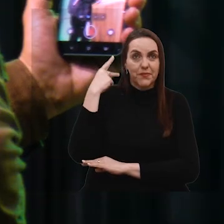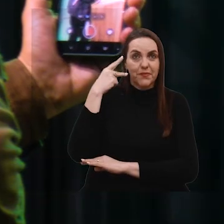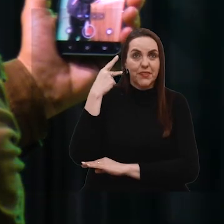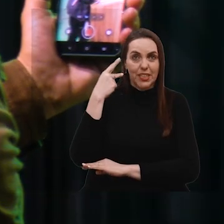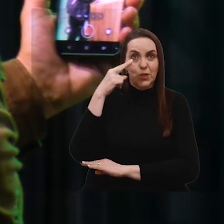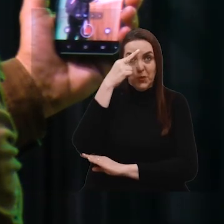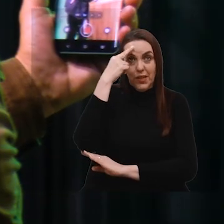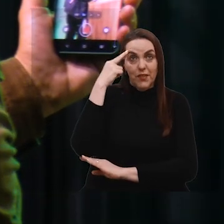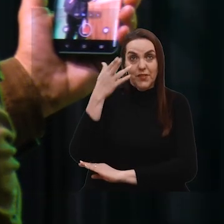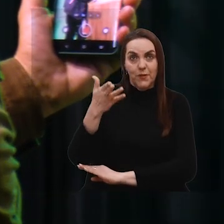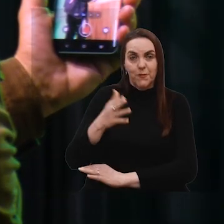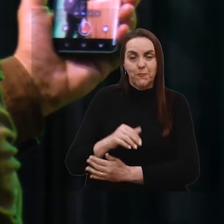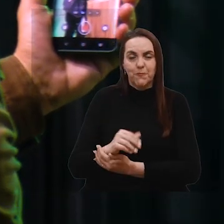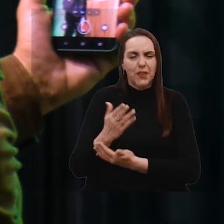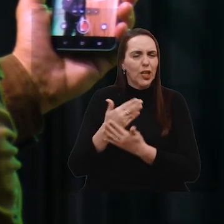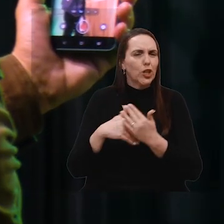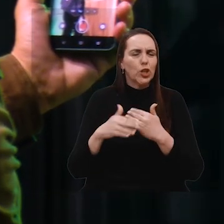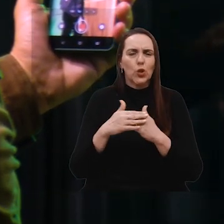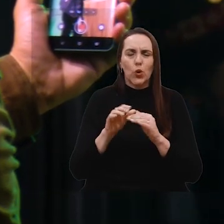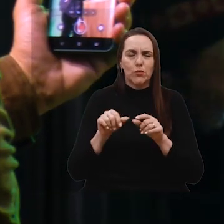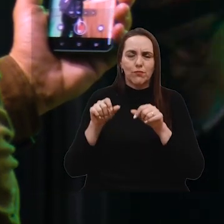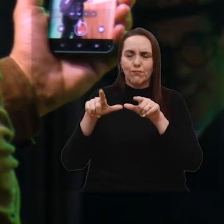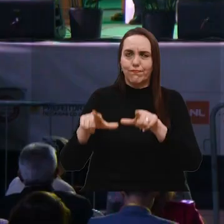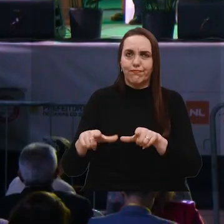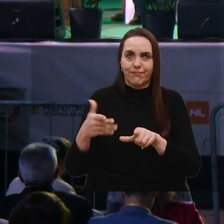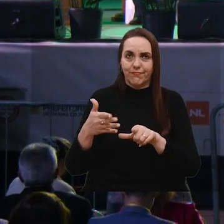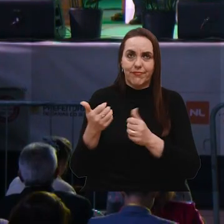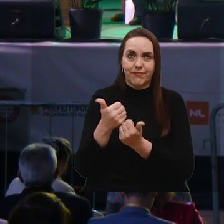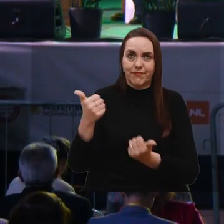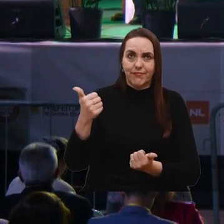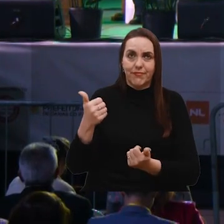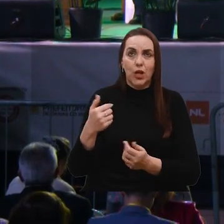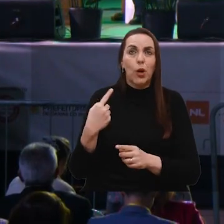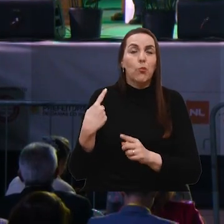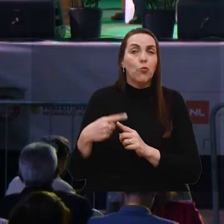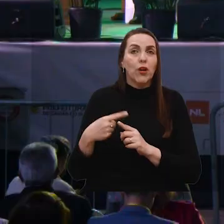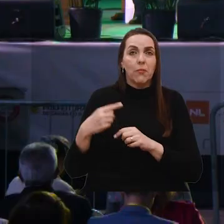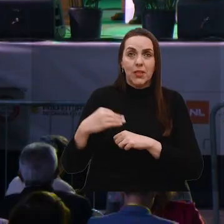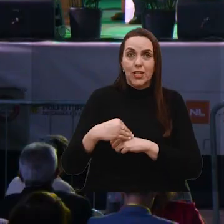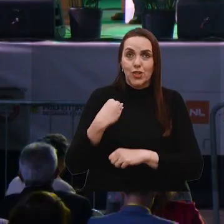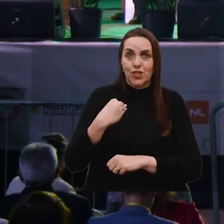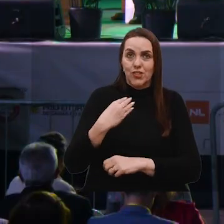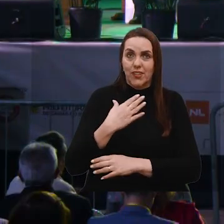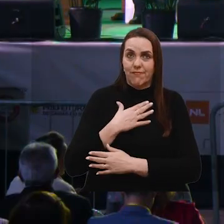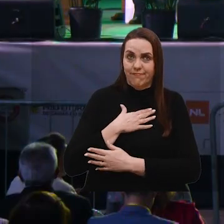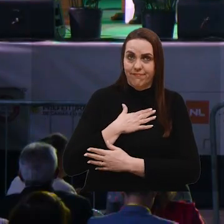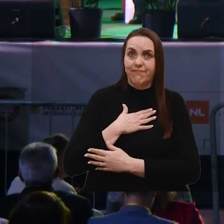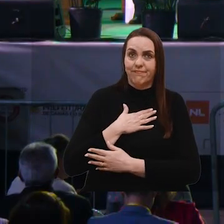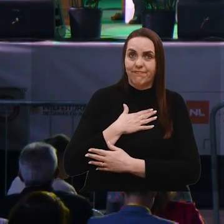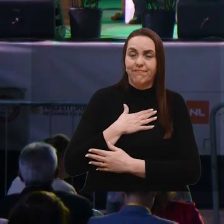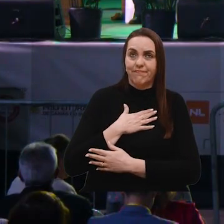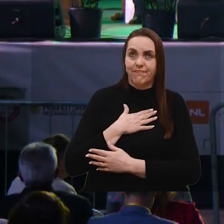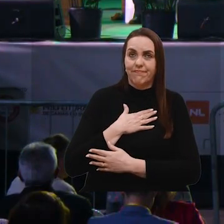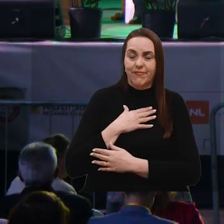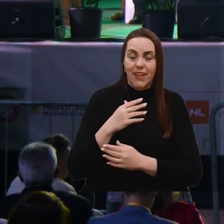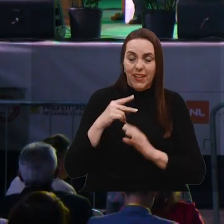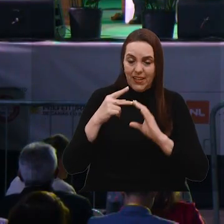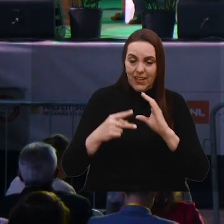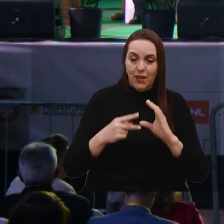ao Rafael Bueno, o vereador Rafael Bueno, a todo o seu gabinete, por ter me